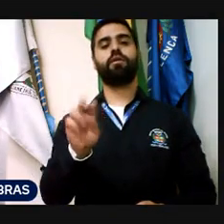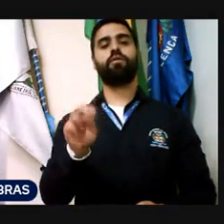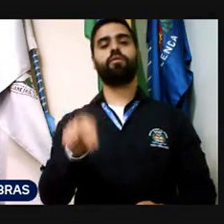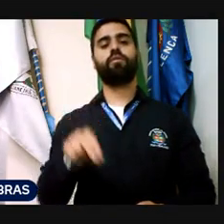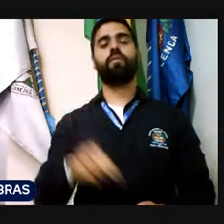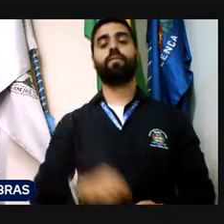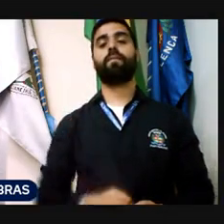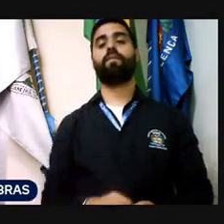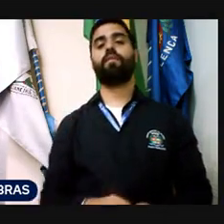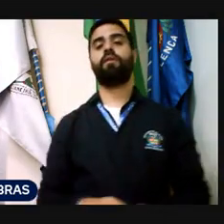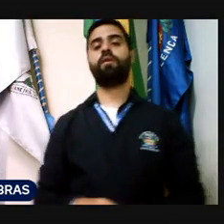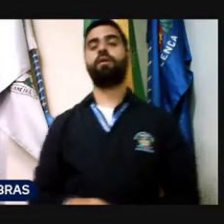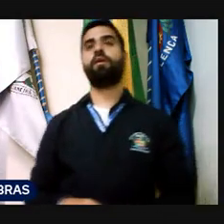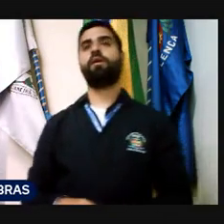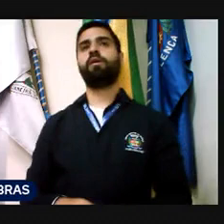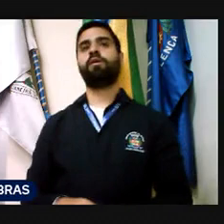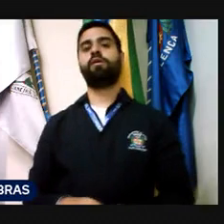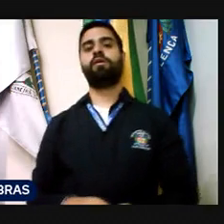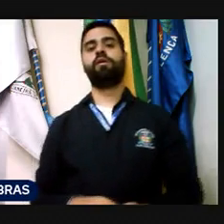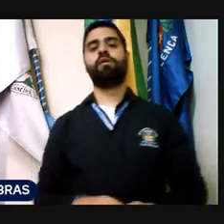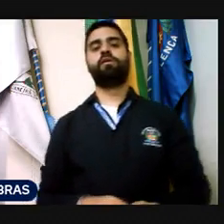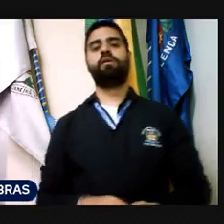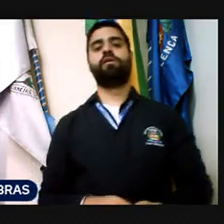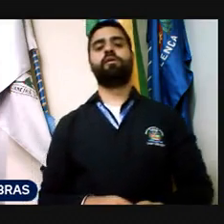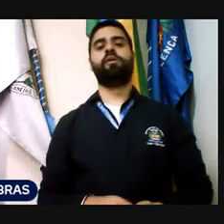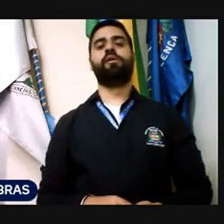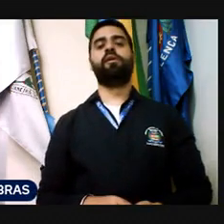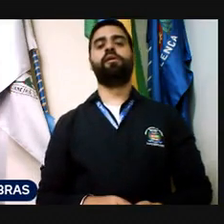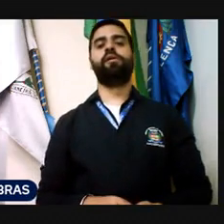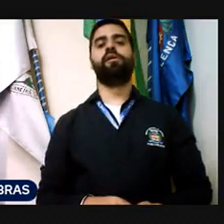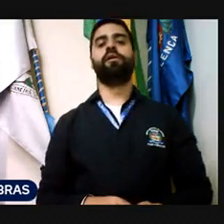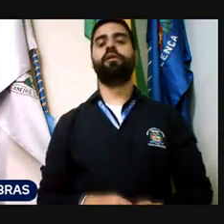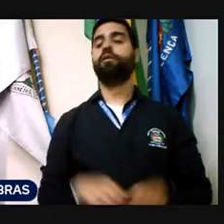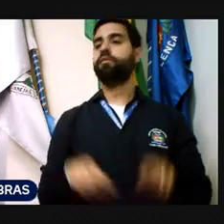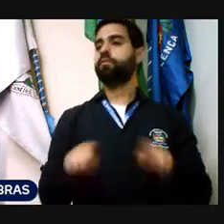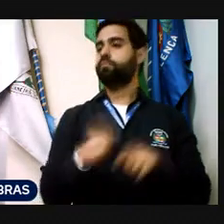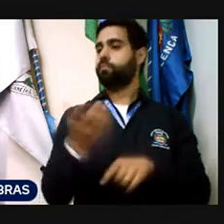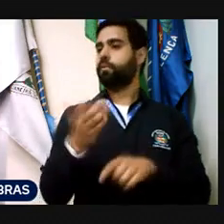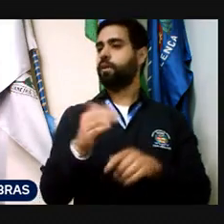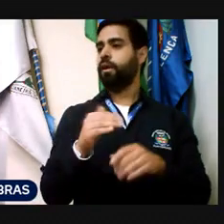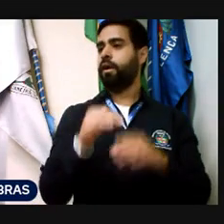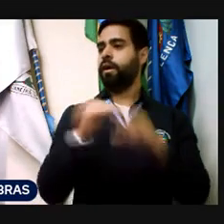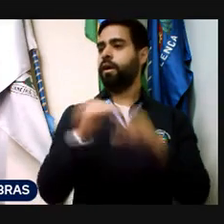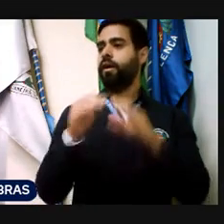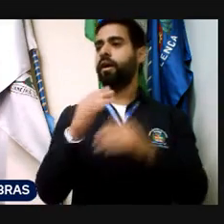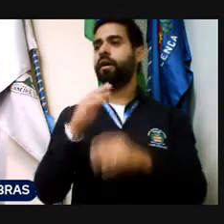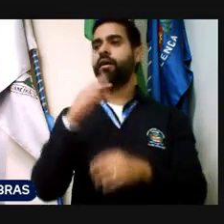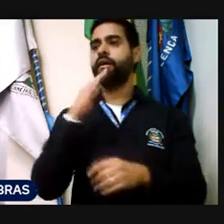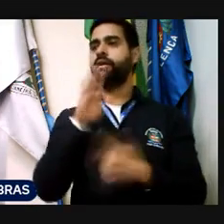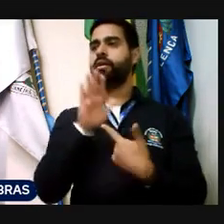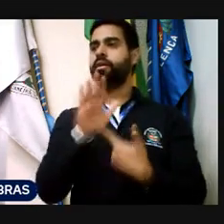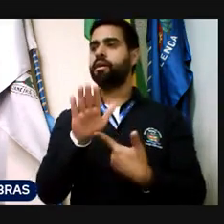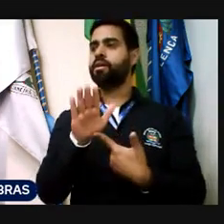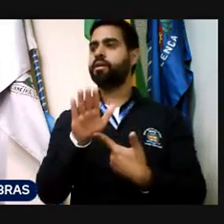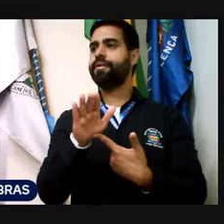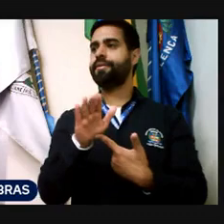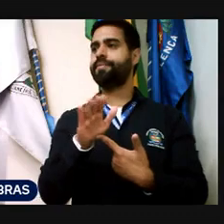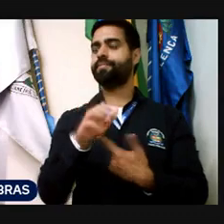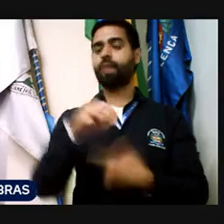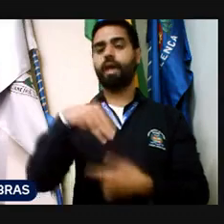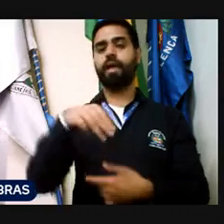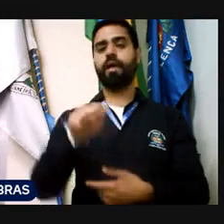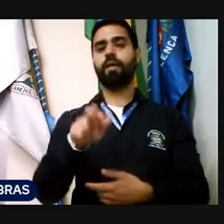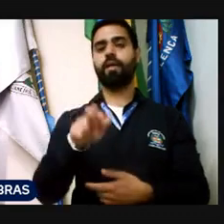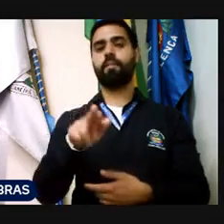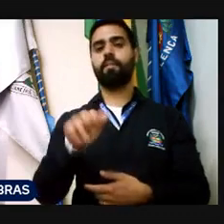nos seus ouvidos do plenário da forma regimental, o envio da presente indicação em caráter de urgência à excelentíssima senhora Mara